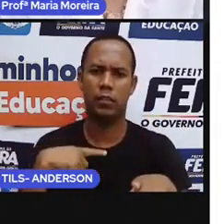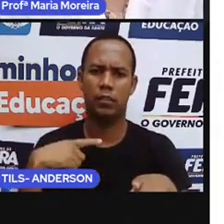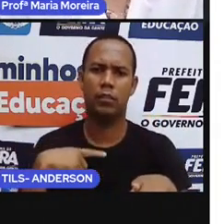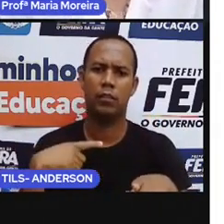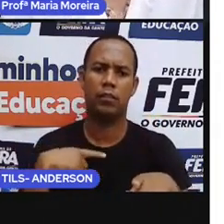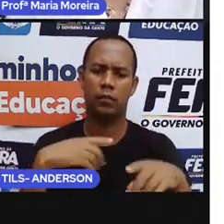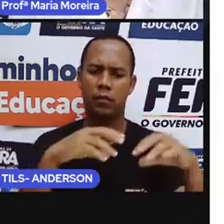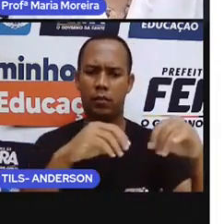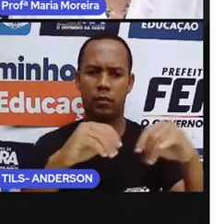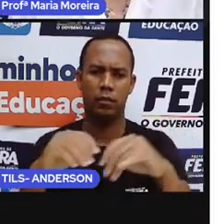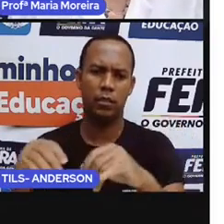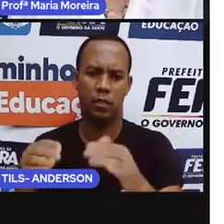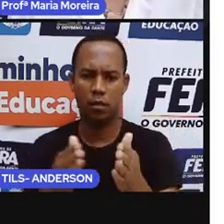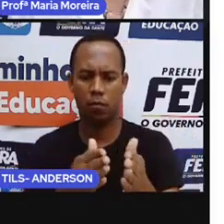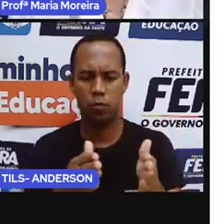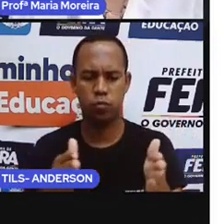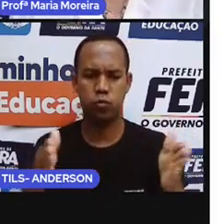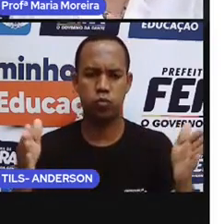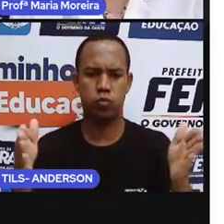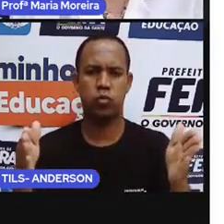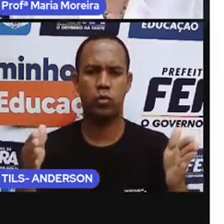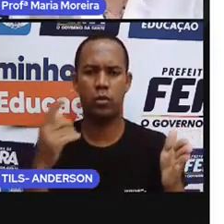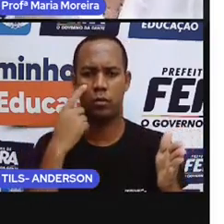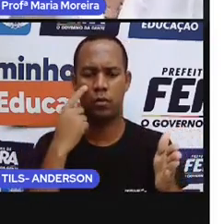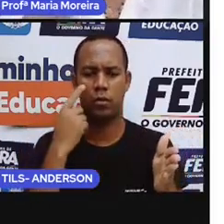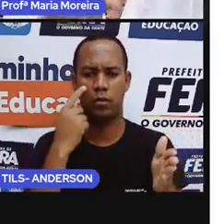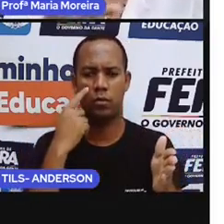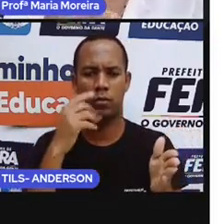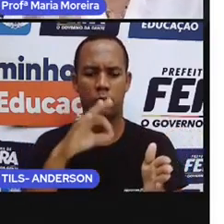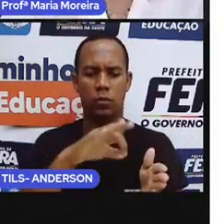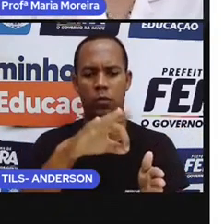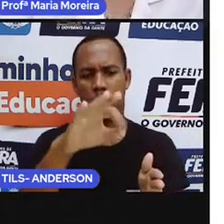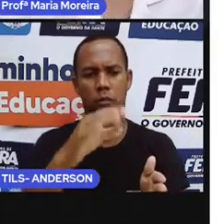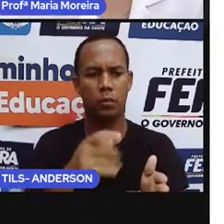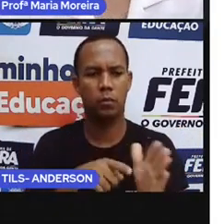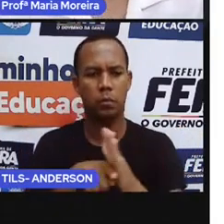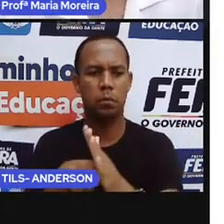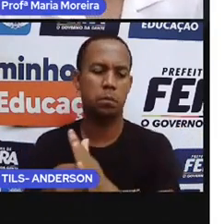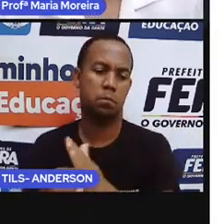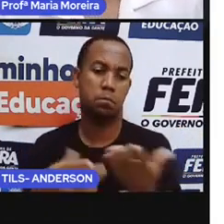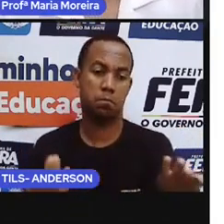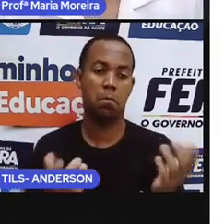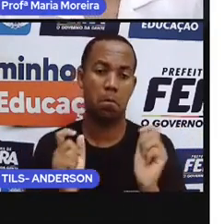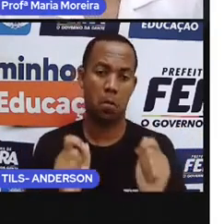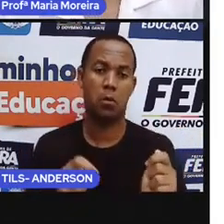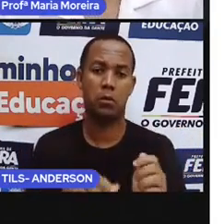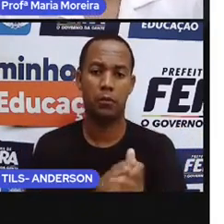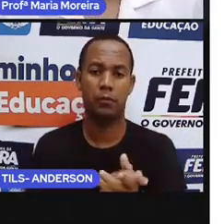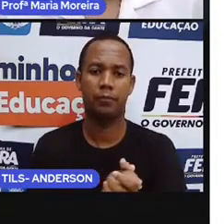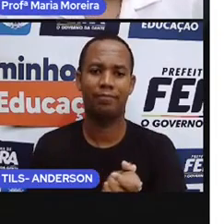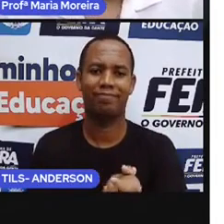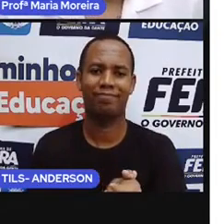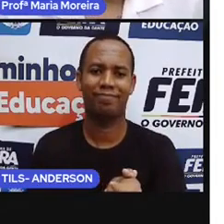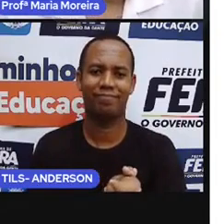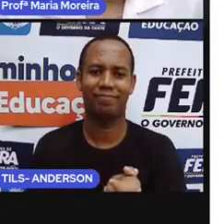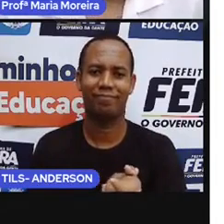território que não é tão pequeno assim que vocês vão descobrir, porque vocês irão pesquisar o que é um hectare. Vamos